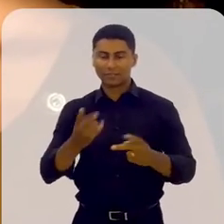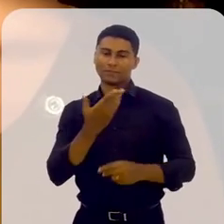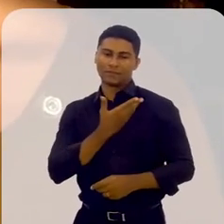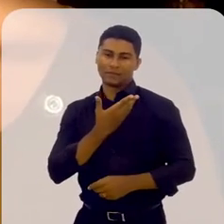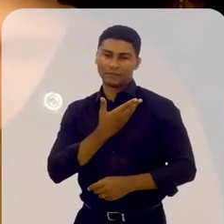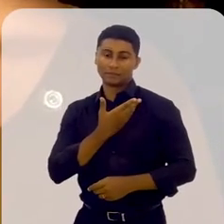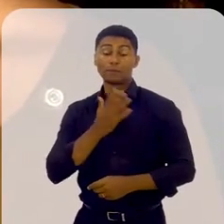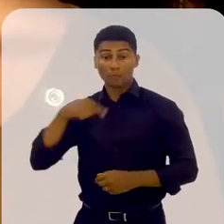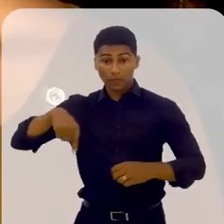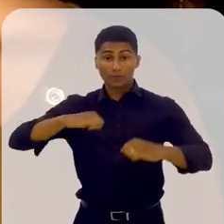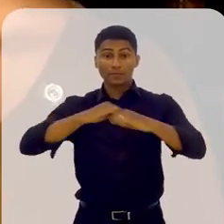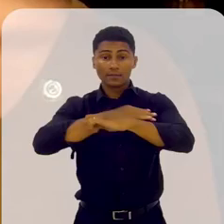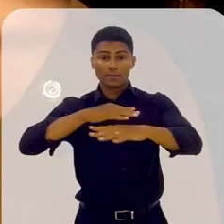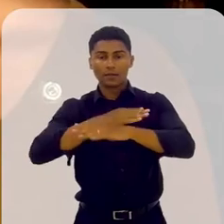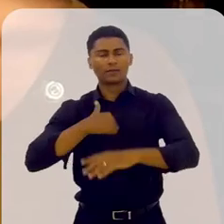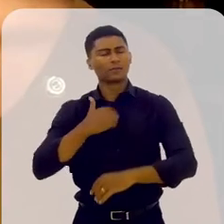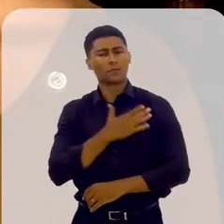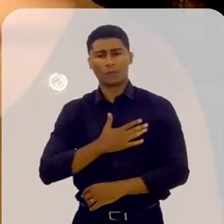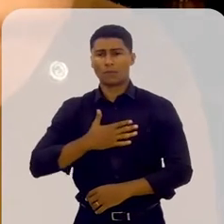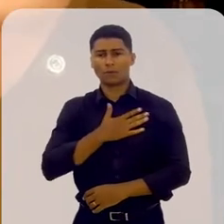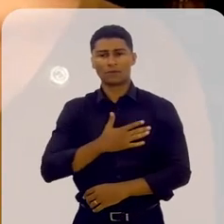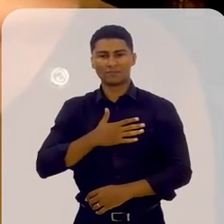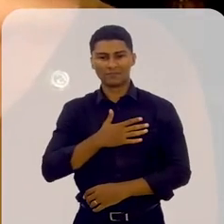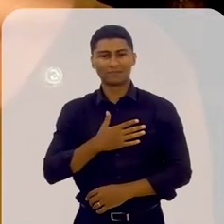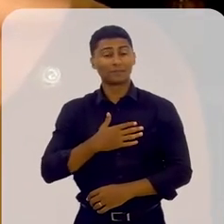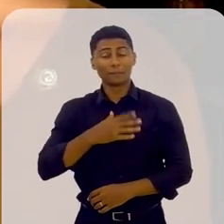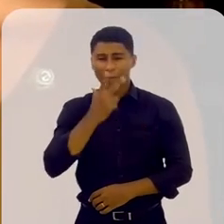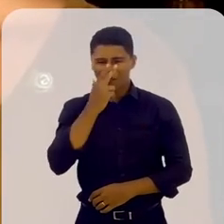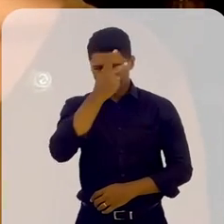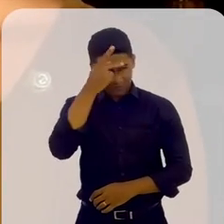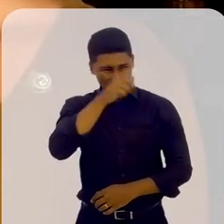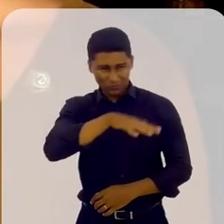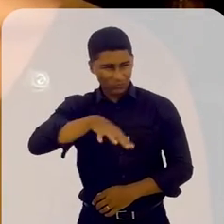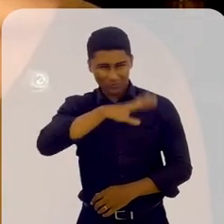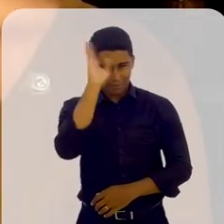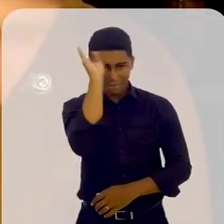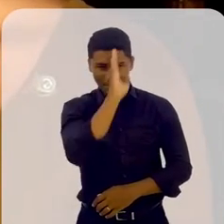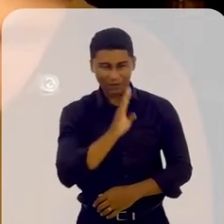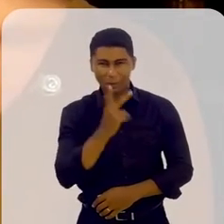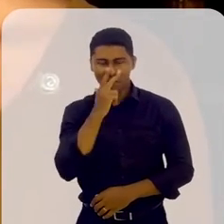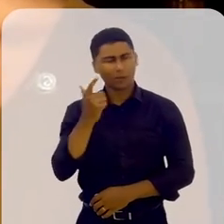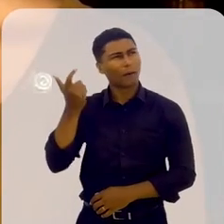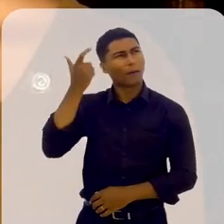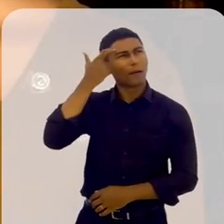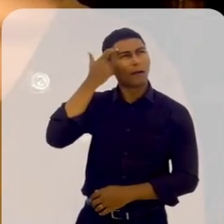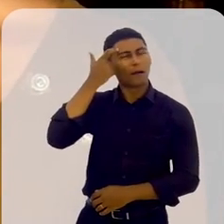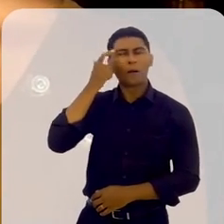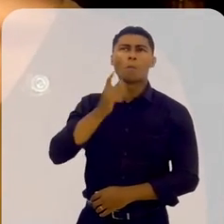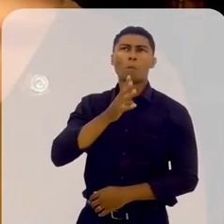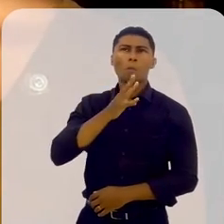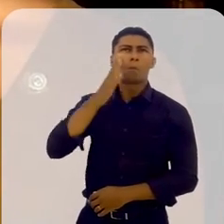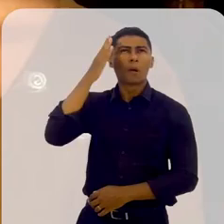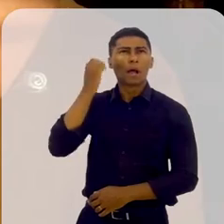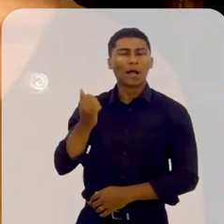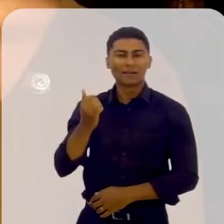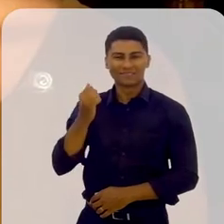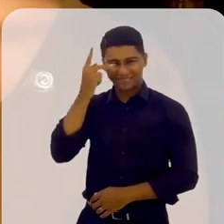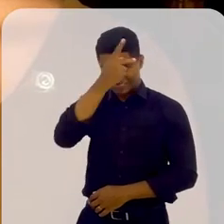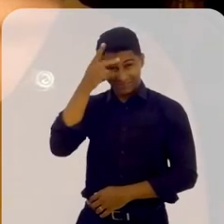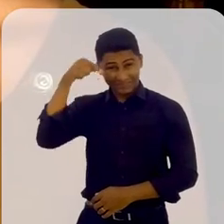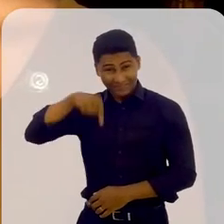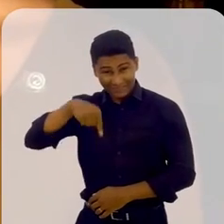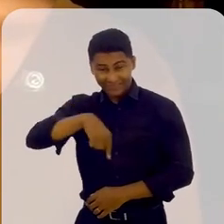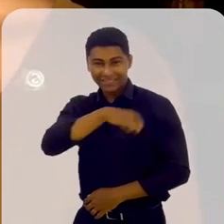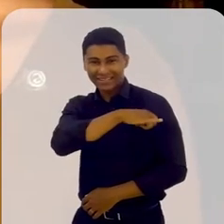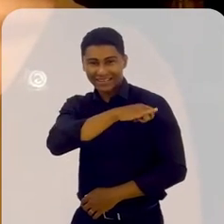E já era uma cidade que eu gostava muito, já estava no. O Rio de Janeiro está no imaginário do brasileiro, né? Que é isso, é uma coisa que eu acho que o carioca,